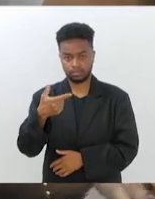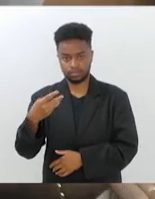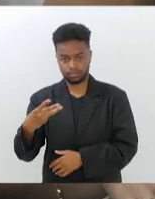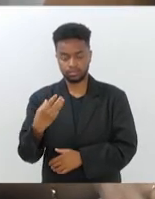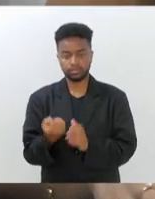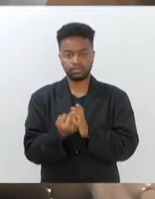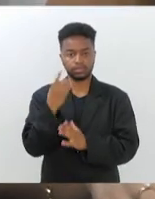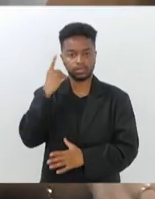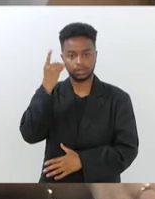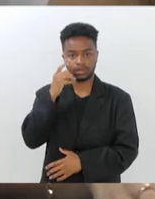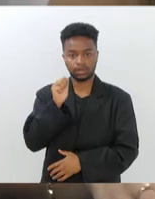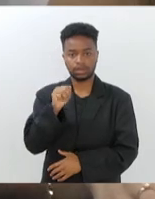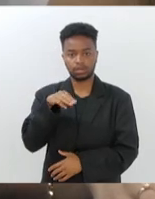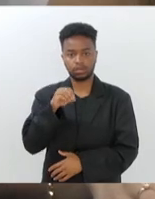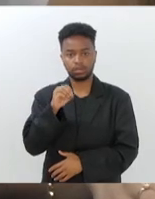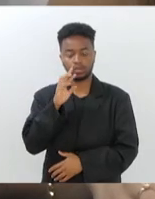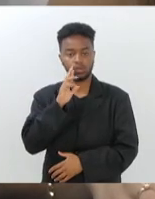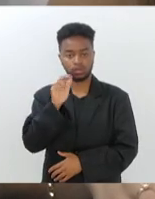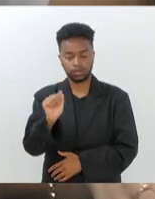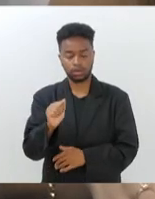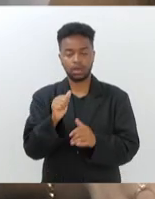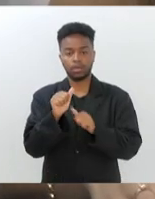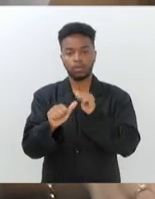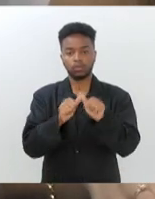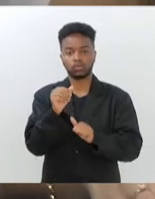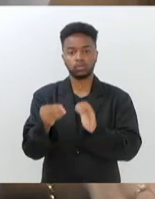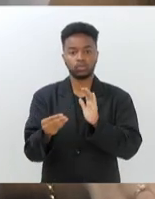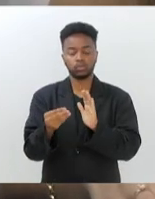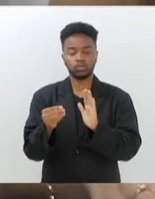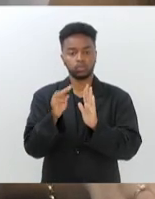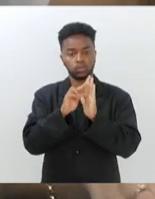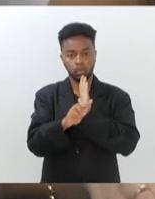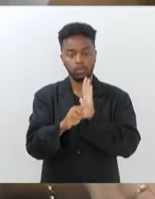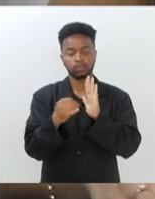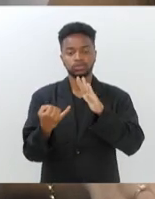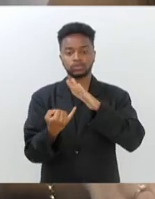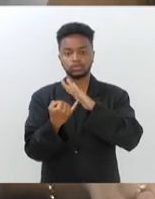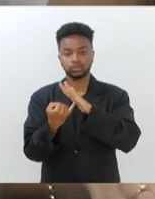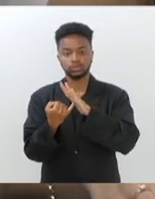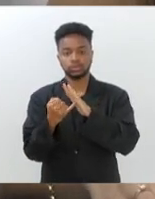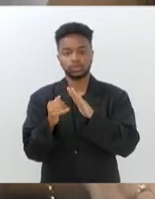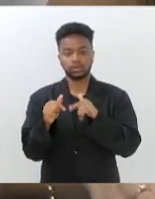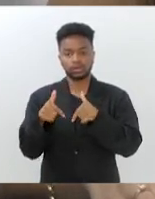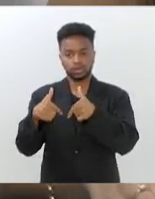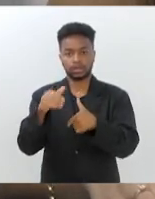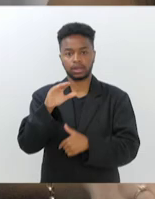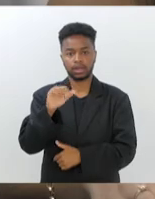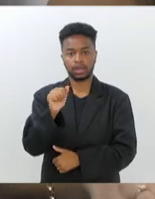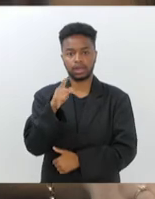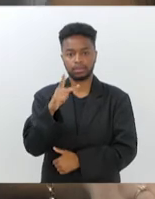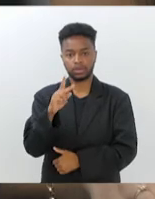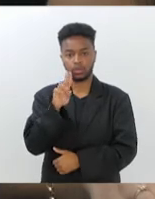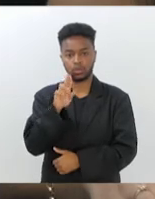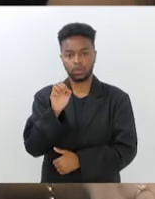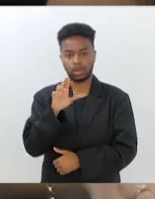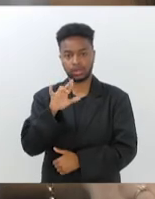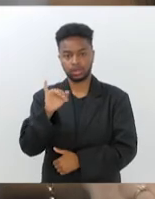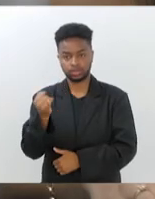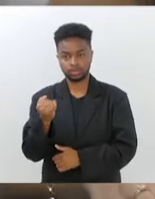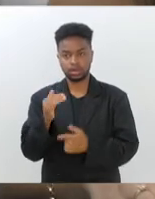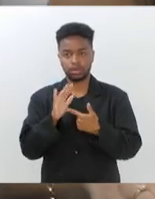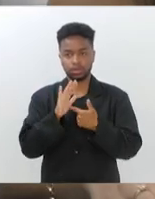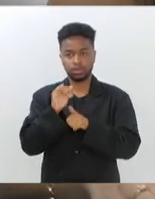Rodrigo Amorim que altera o nome do Instituto de aplicação Fernando rodrig da Silveira Cap erge para instituto de aplicação